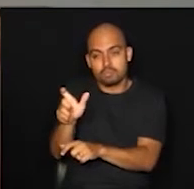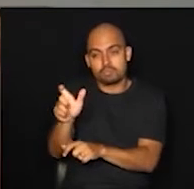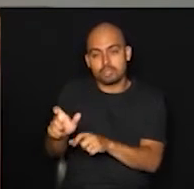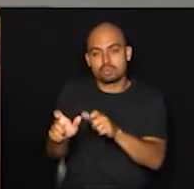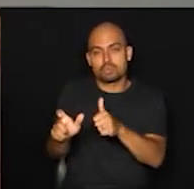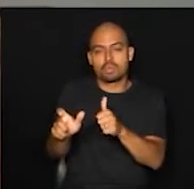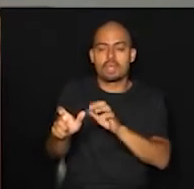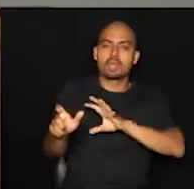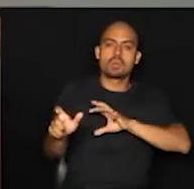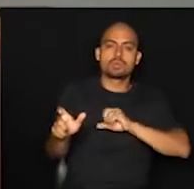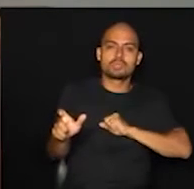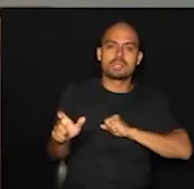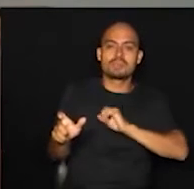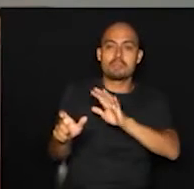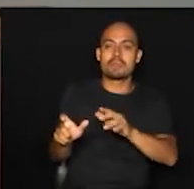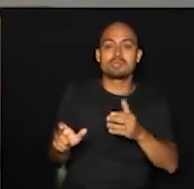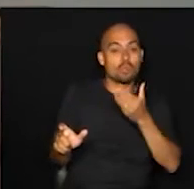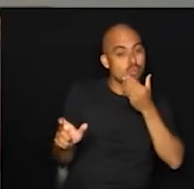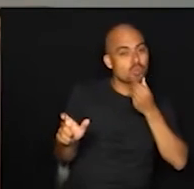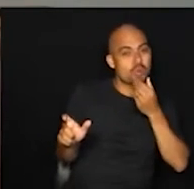dirigentes masculinas,